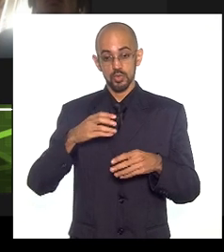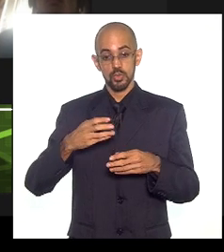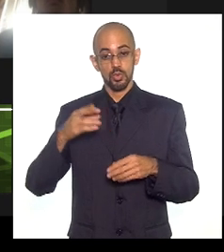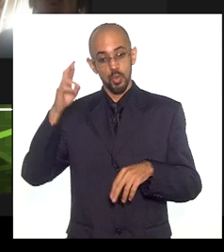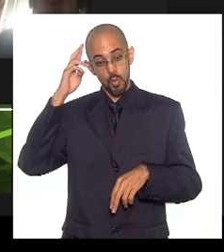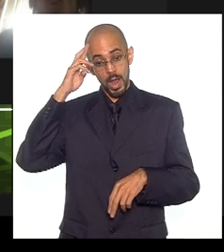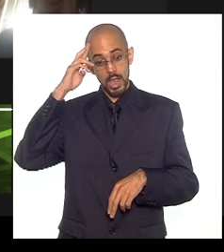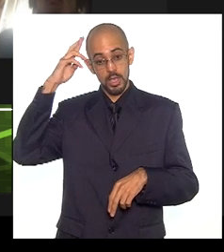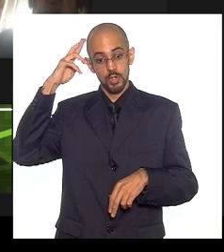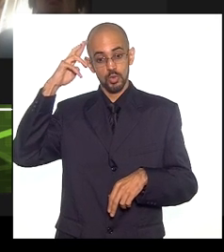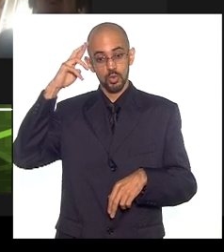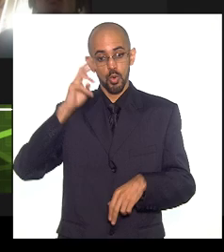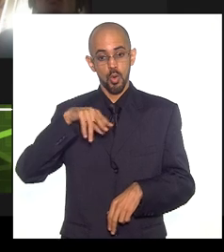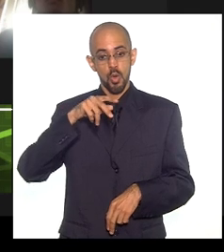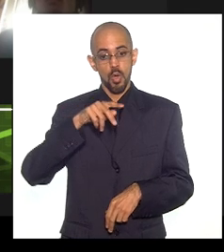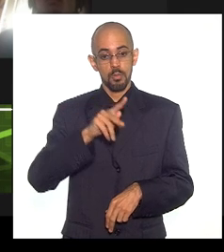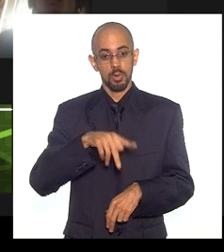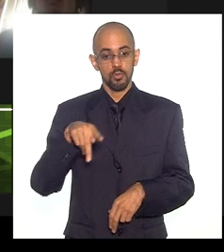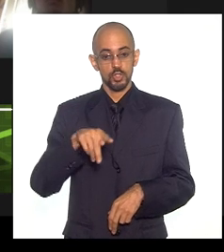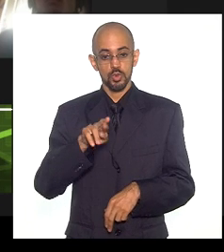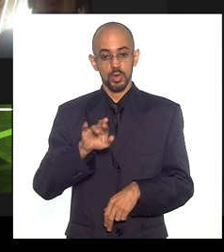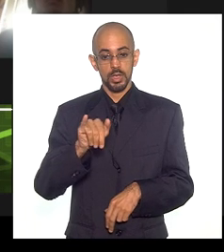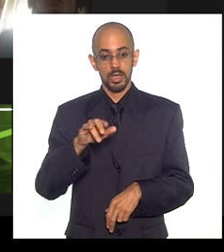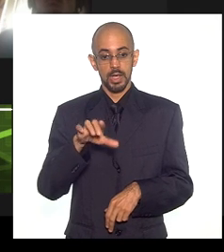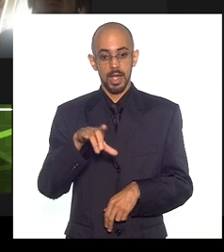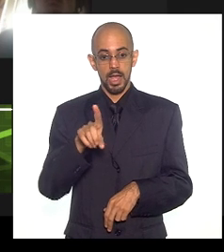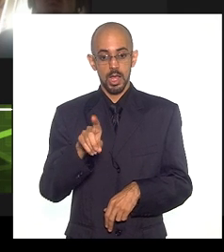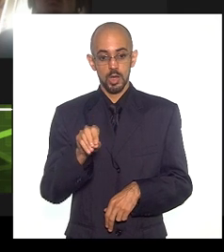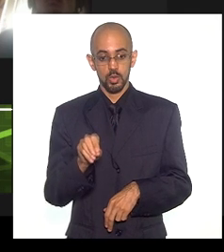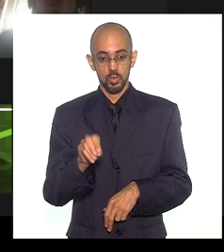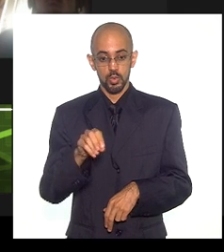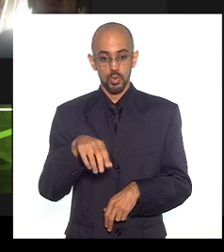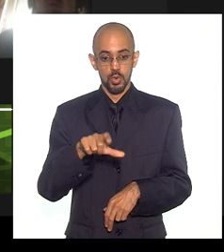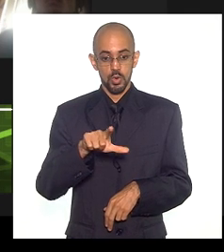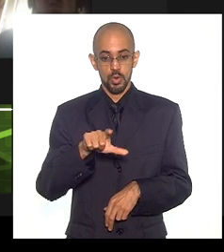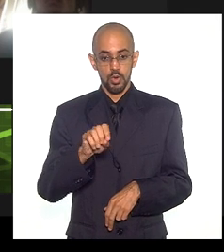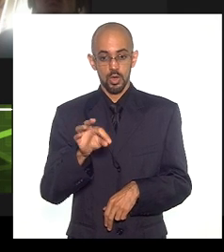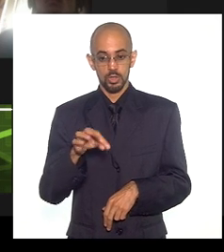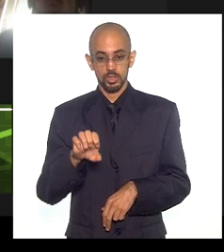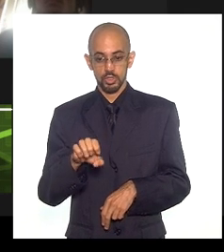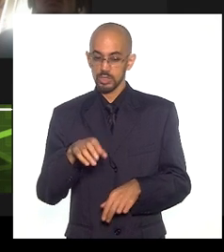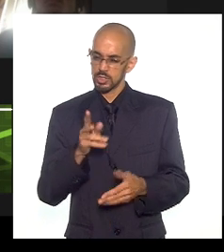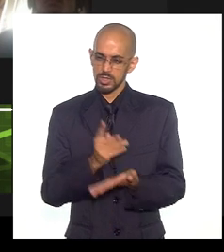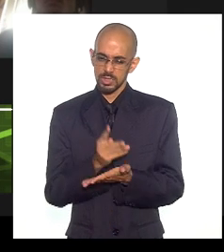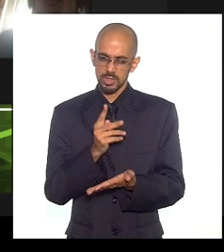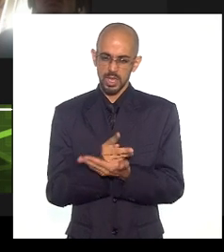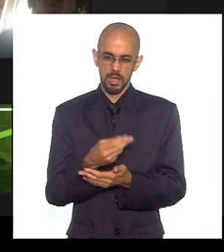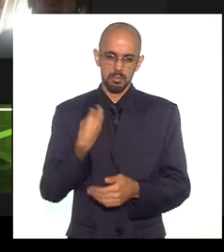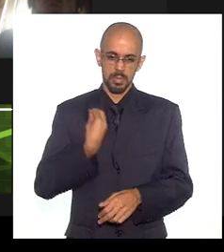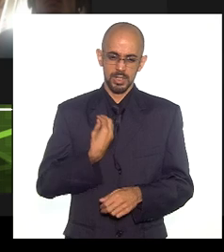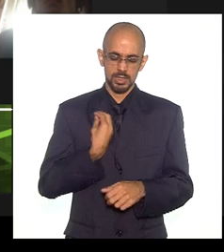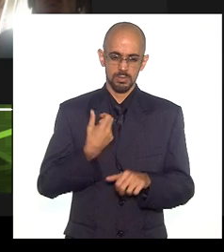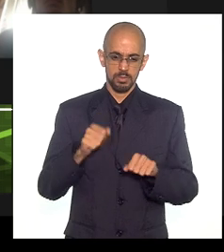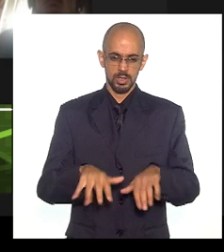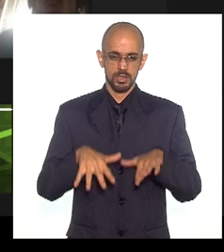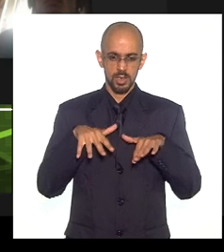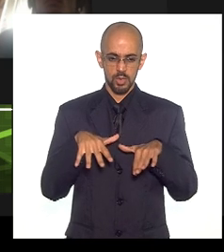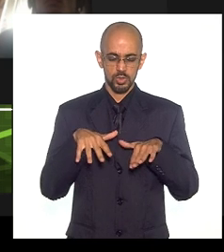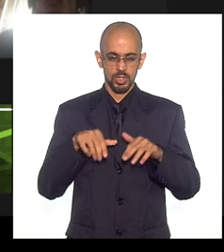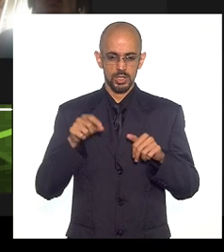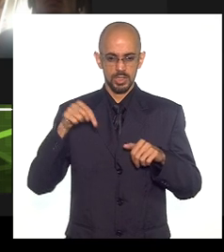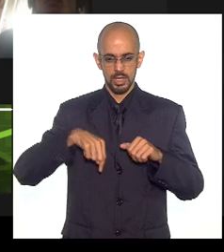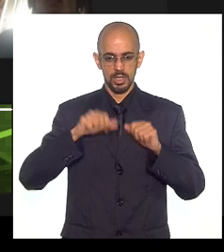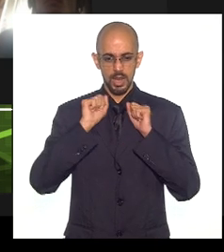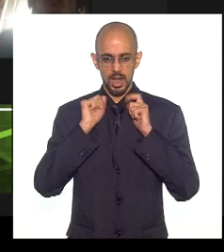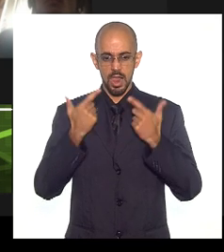magnífico reitor, professor Ricardo Lodi, que sempre atua e participa das audiências aqui na Assembleia Legislativa e, eventualmente,